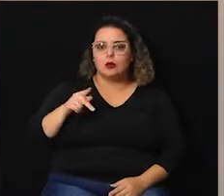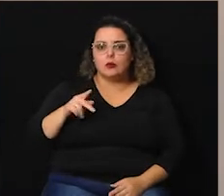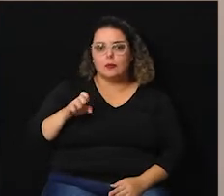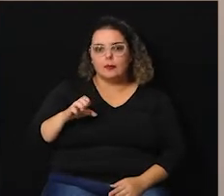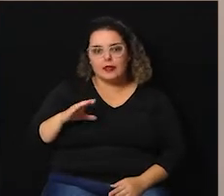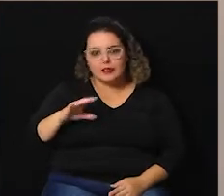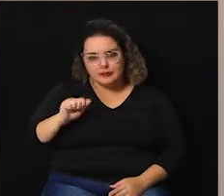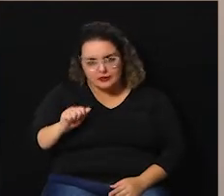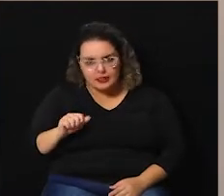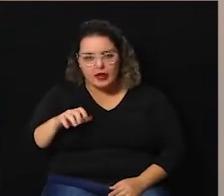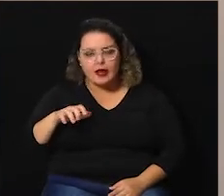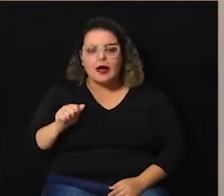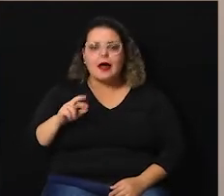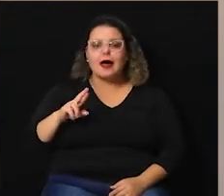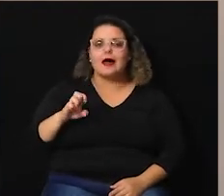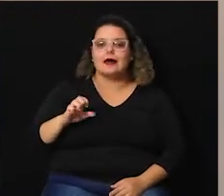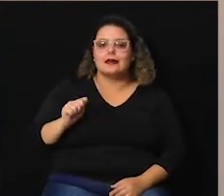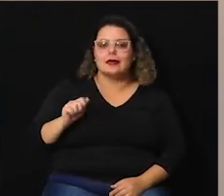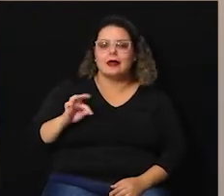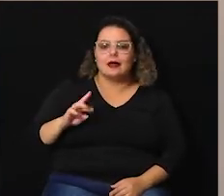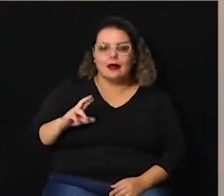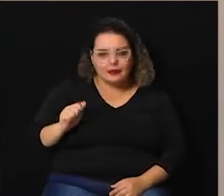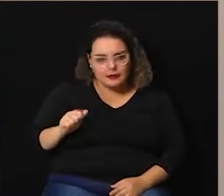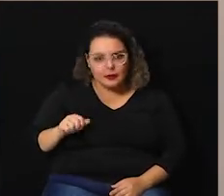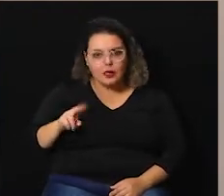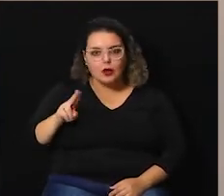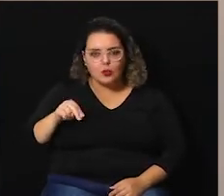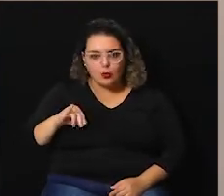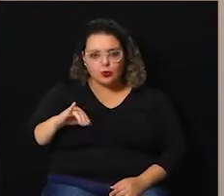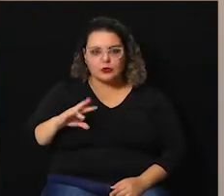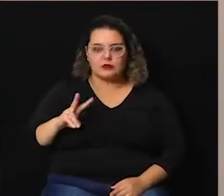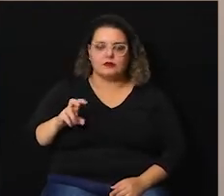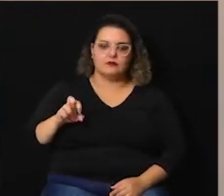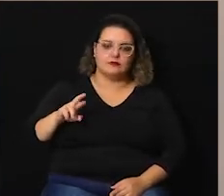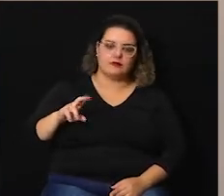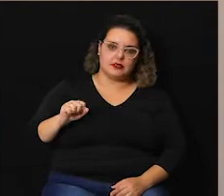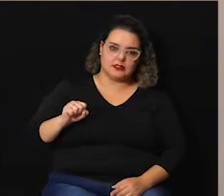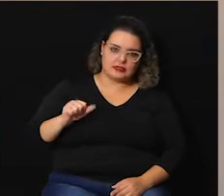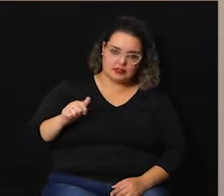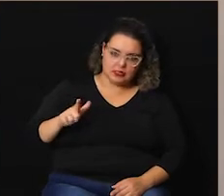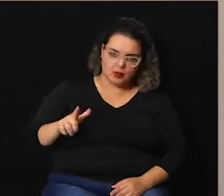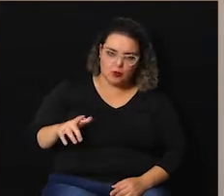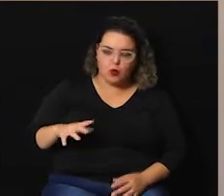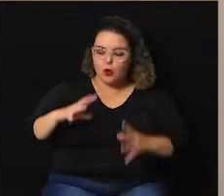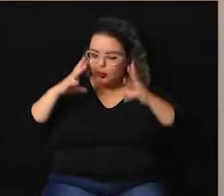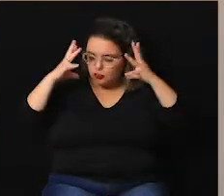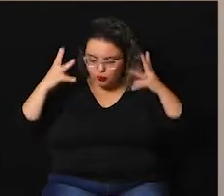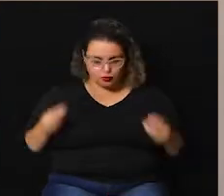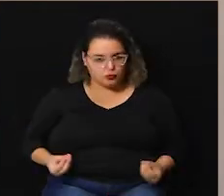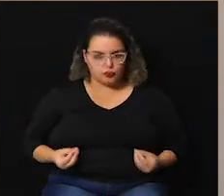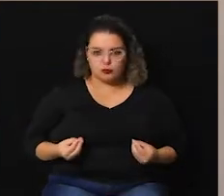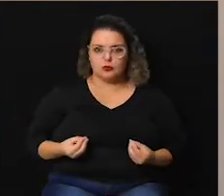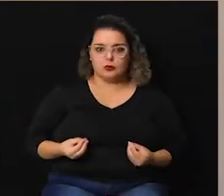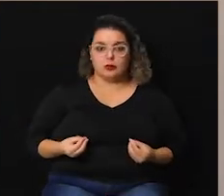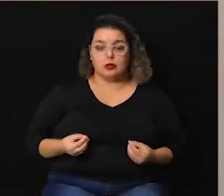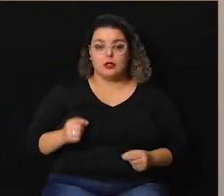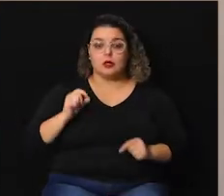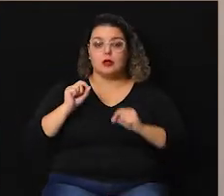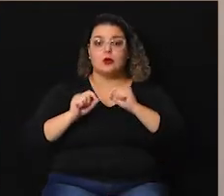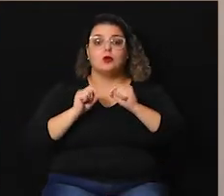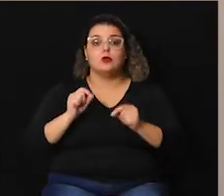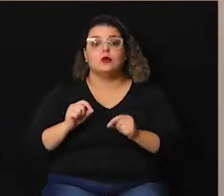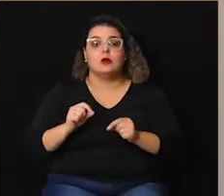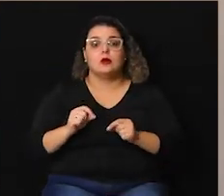areata universal. Cai tudo. E isso, quando acontece, o prognóstico, quer